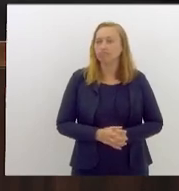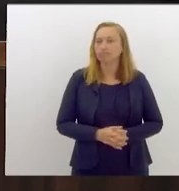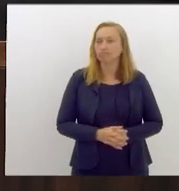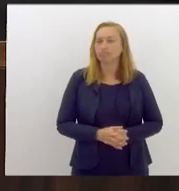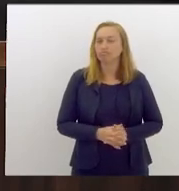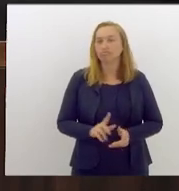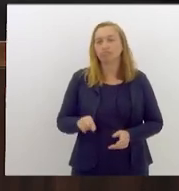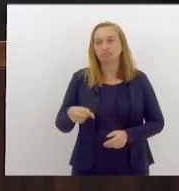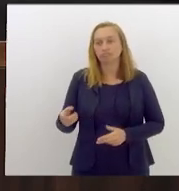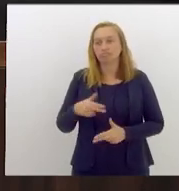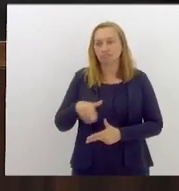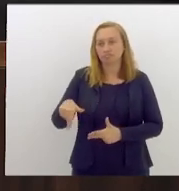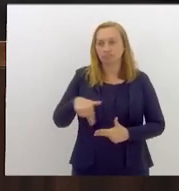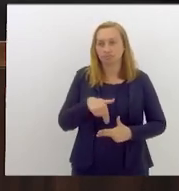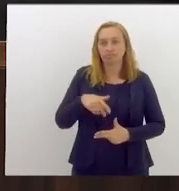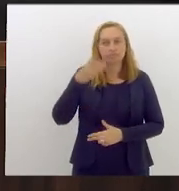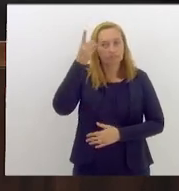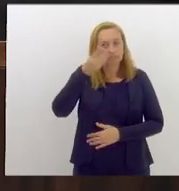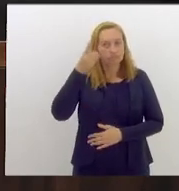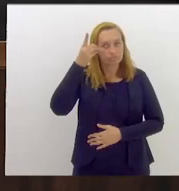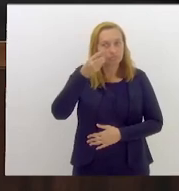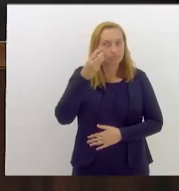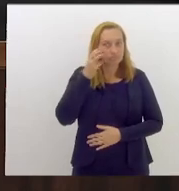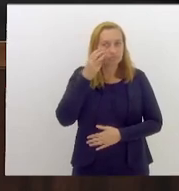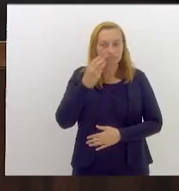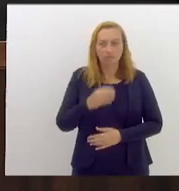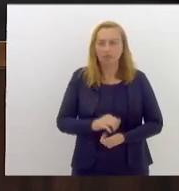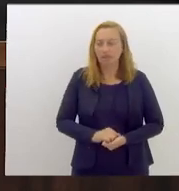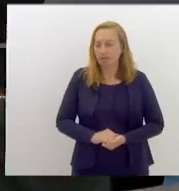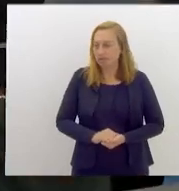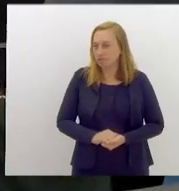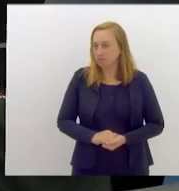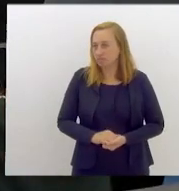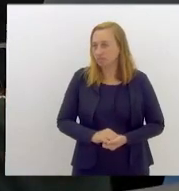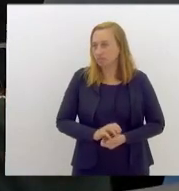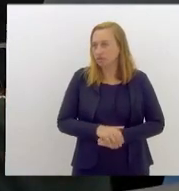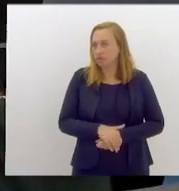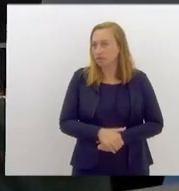próximo oradores Deputado Valdete Carneiro